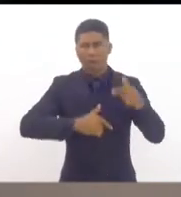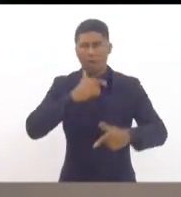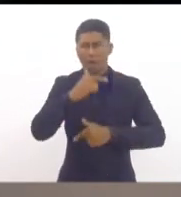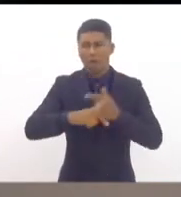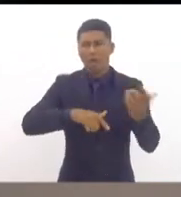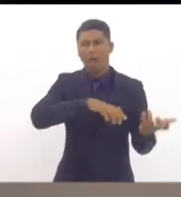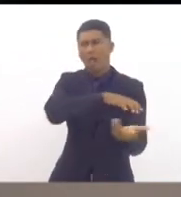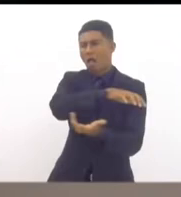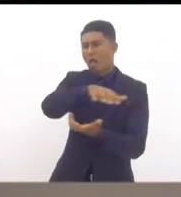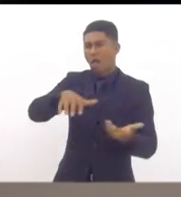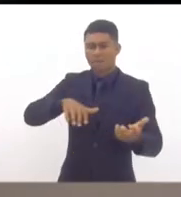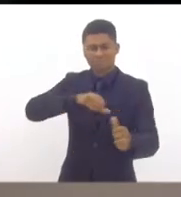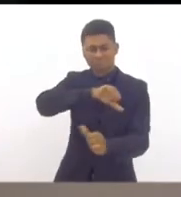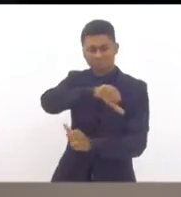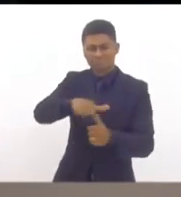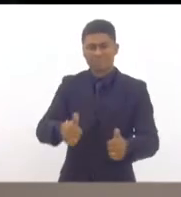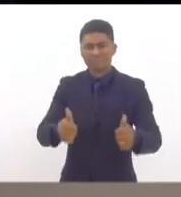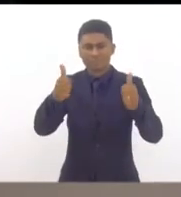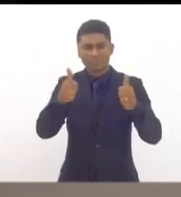Pública antes e depois do André.